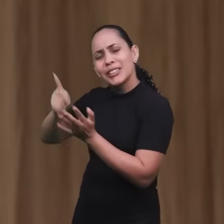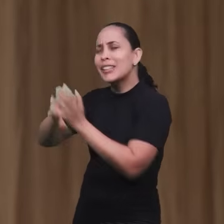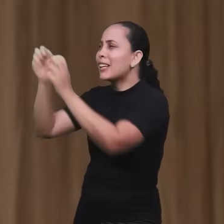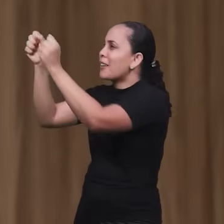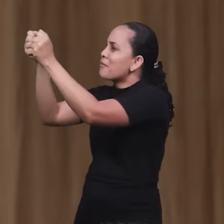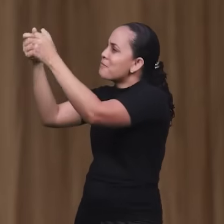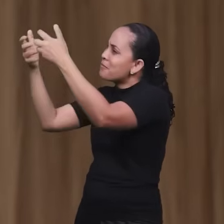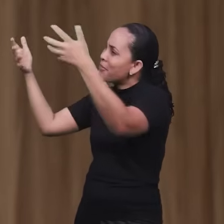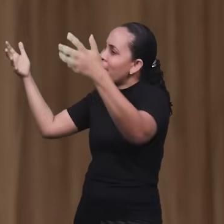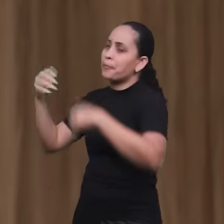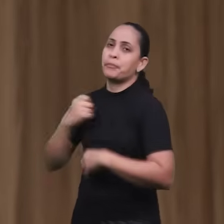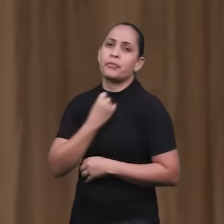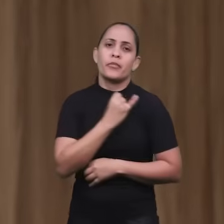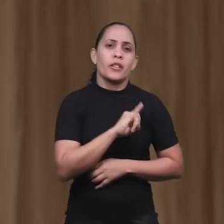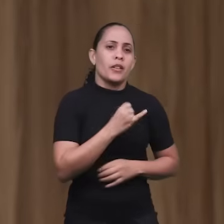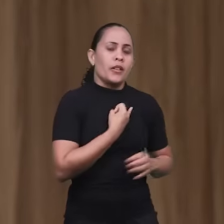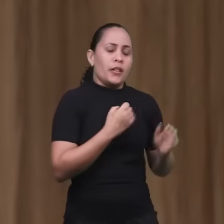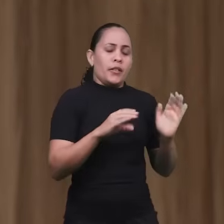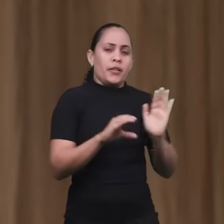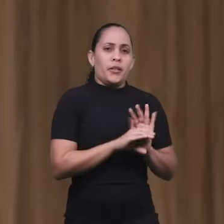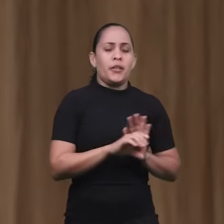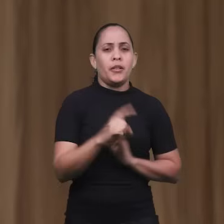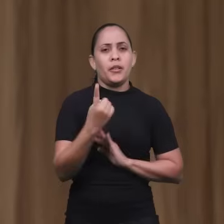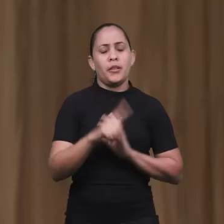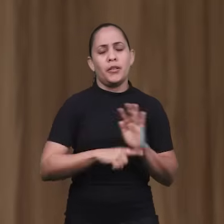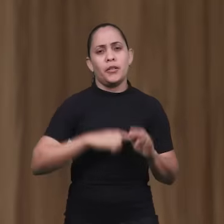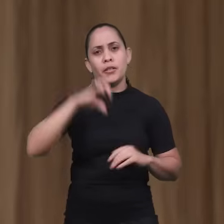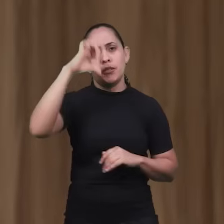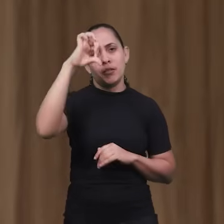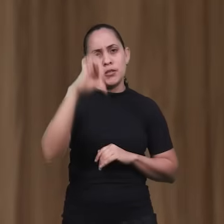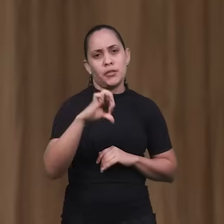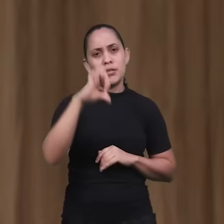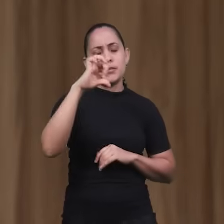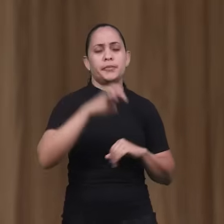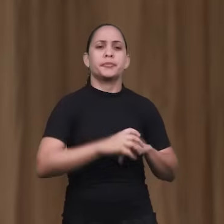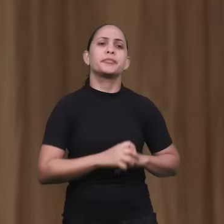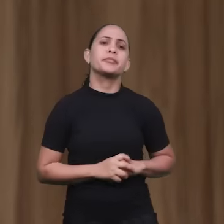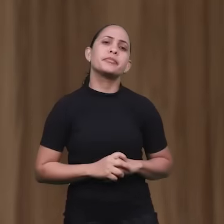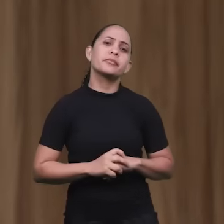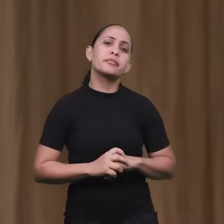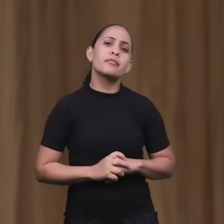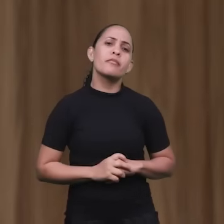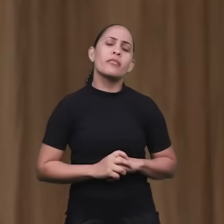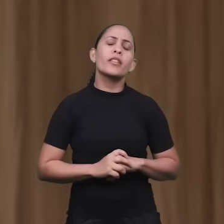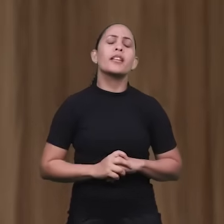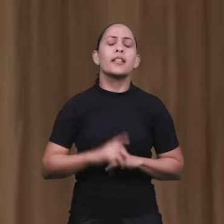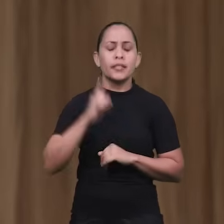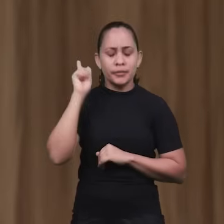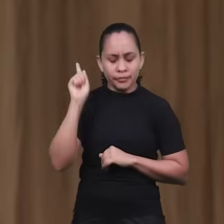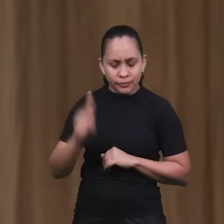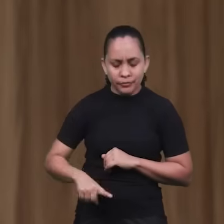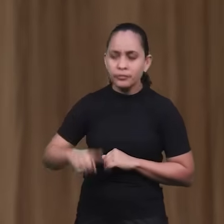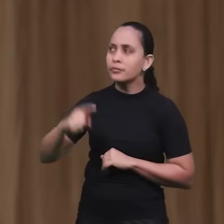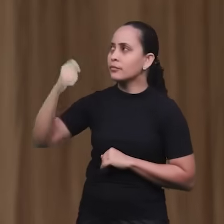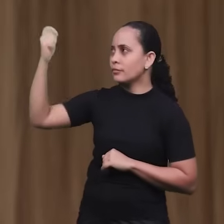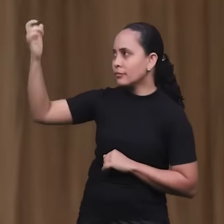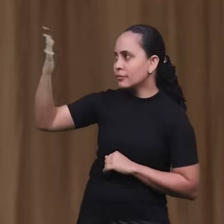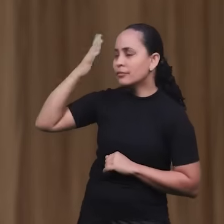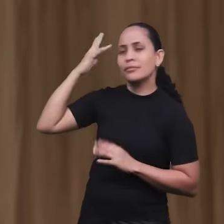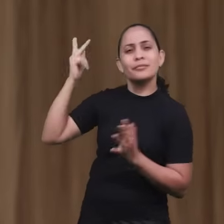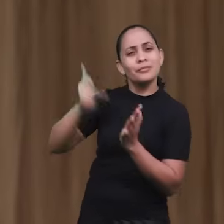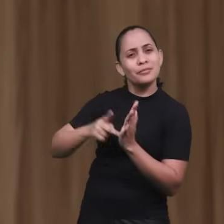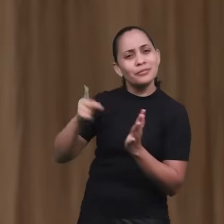de Cristo. Jesus é a verdadeira luz do mundo. Evangelho de João, capítulo